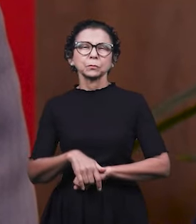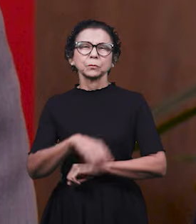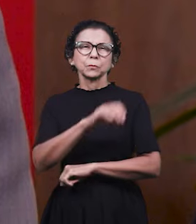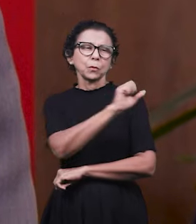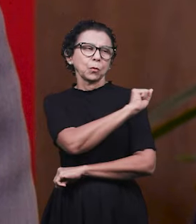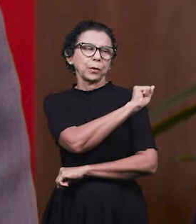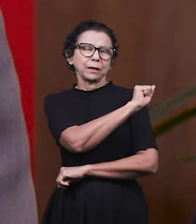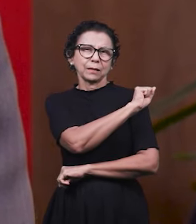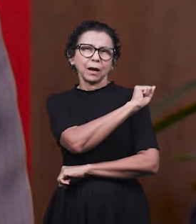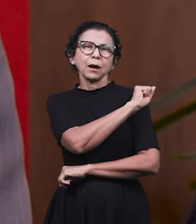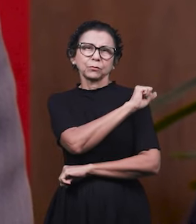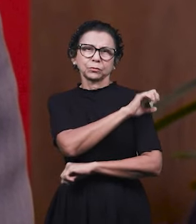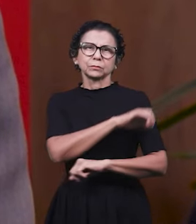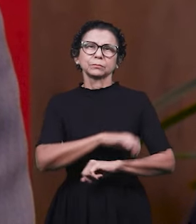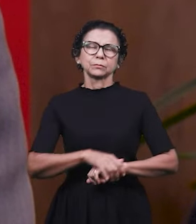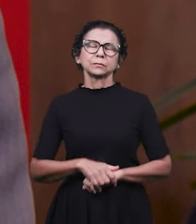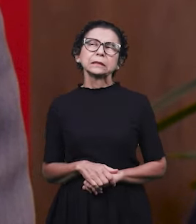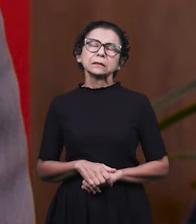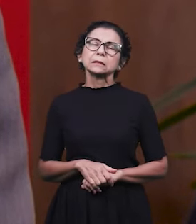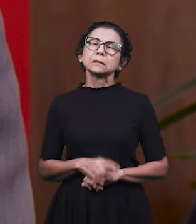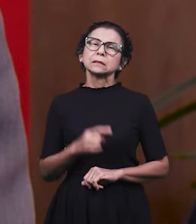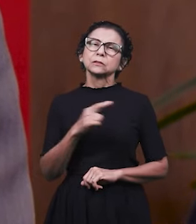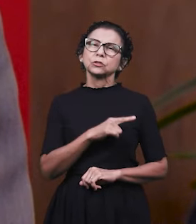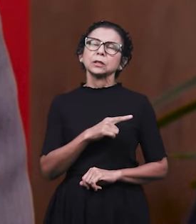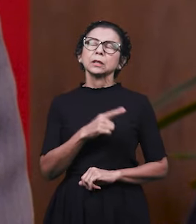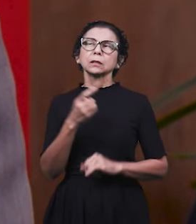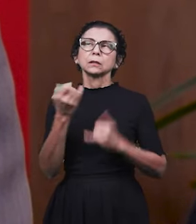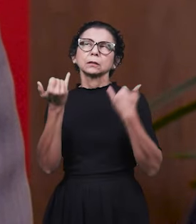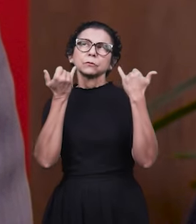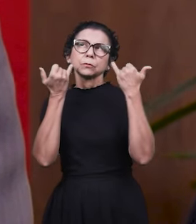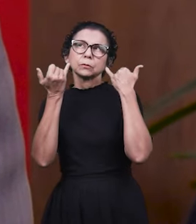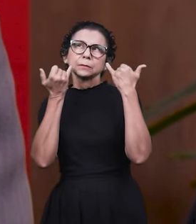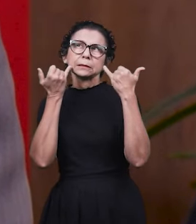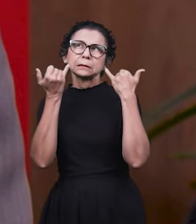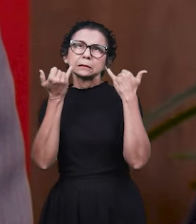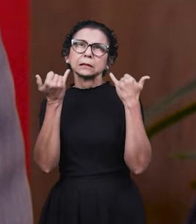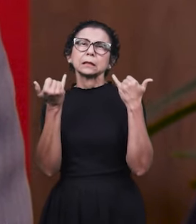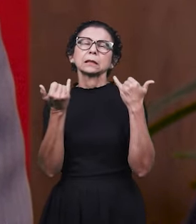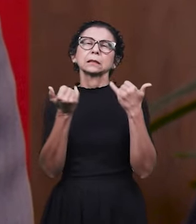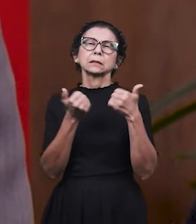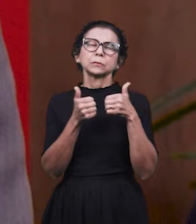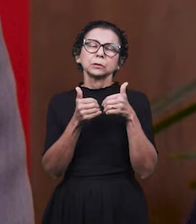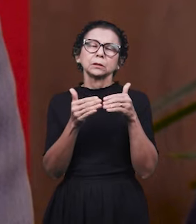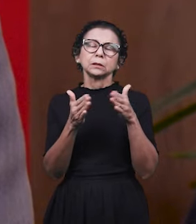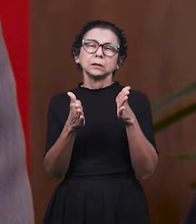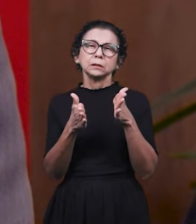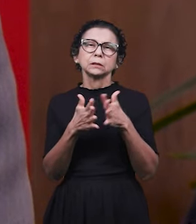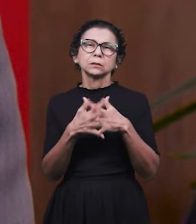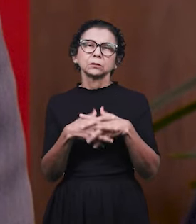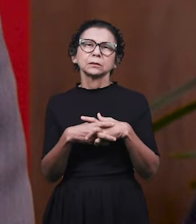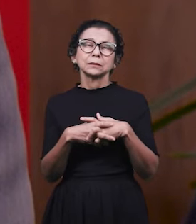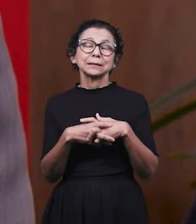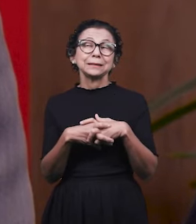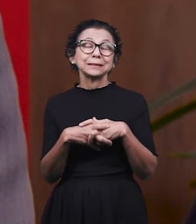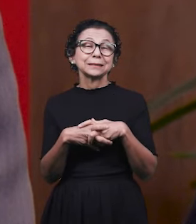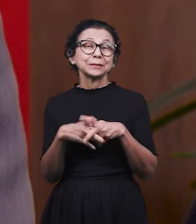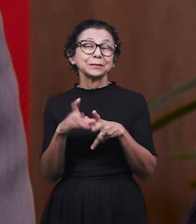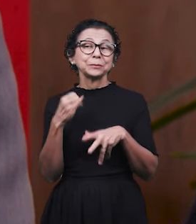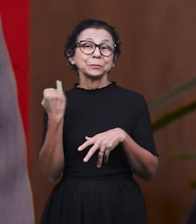ele já recebe aquelas informações do seu princípio, iniciais, e que elas são